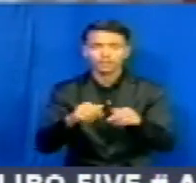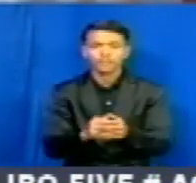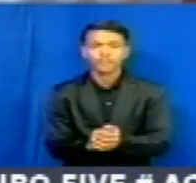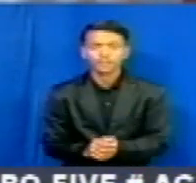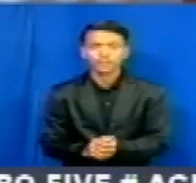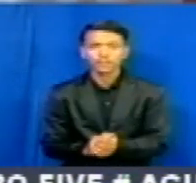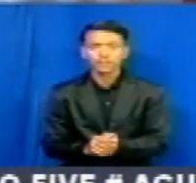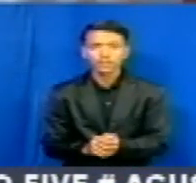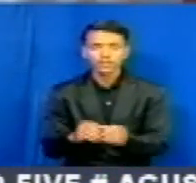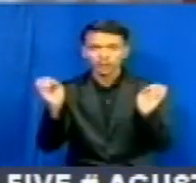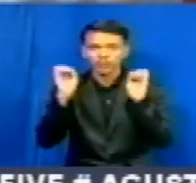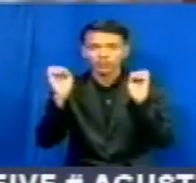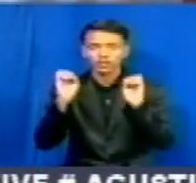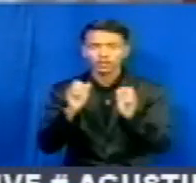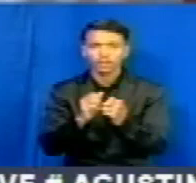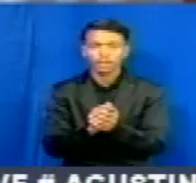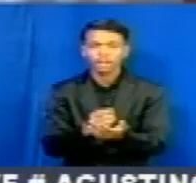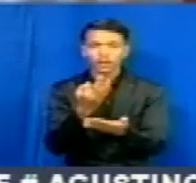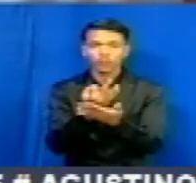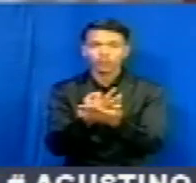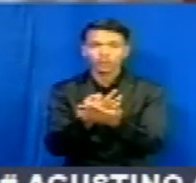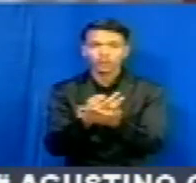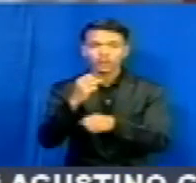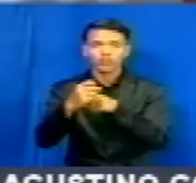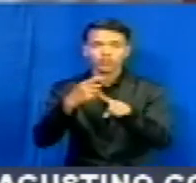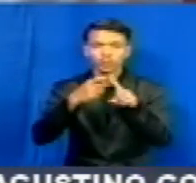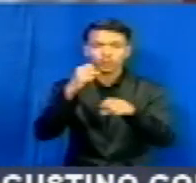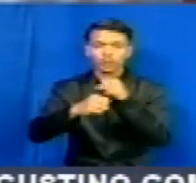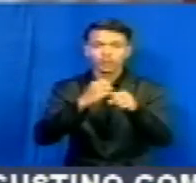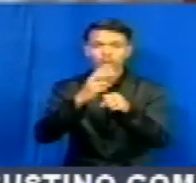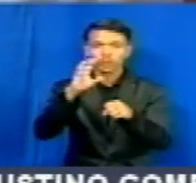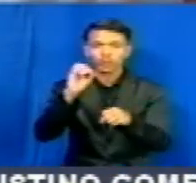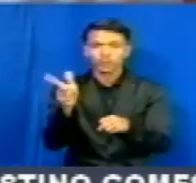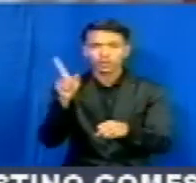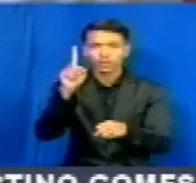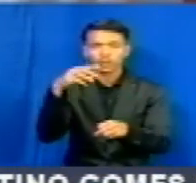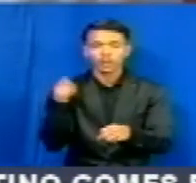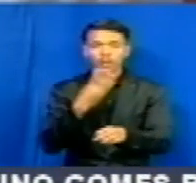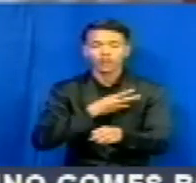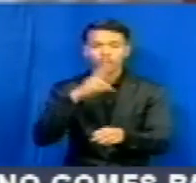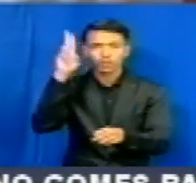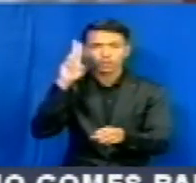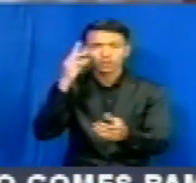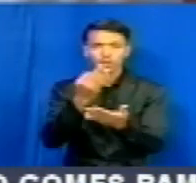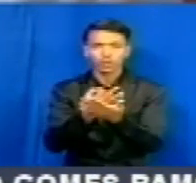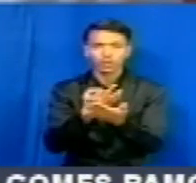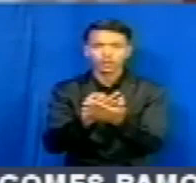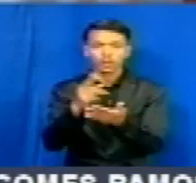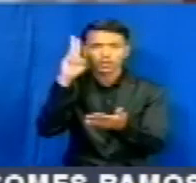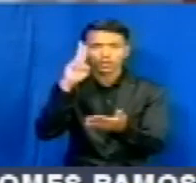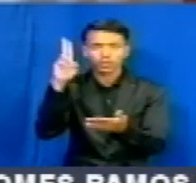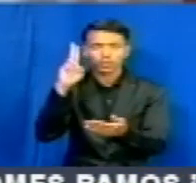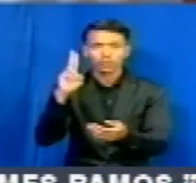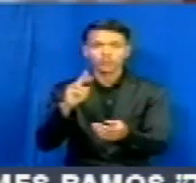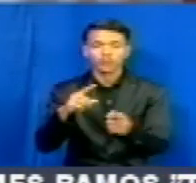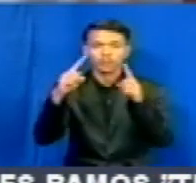já. Ossa, né, mas desde 2021, mas 14 milhões, a miséria da ossa, né, para gastar de lori ossa,